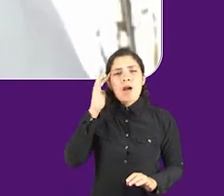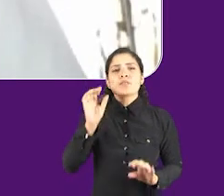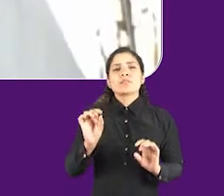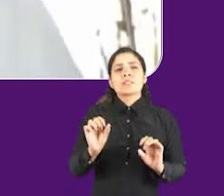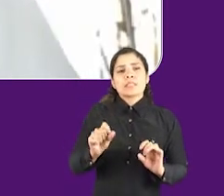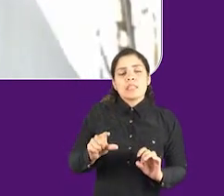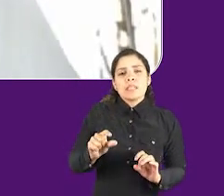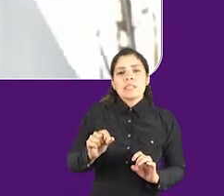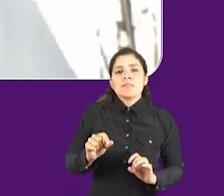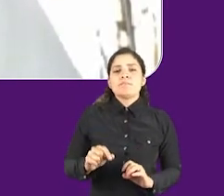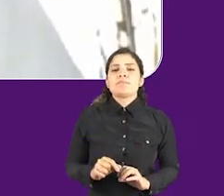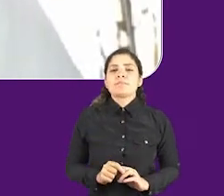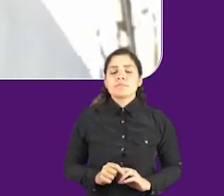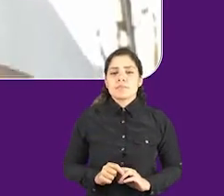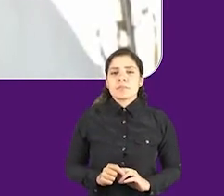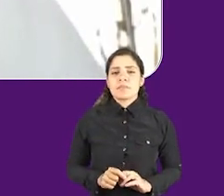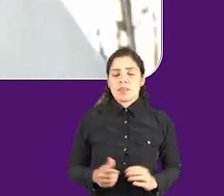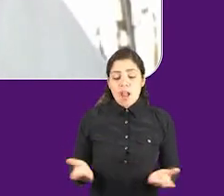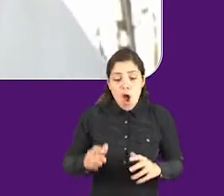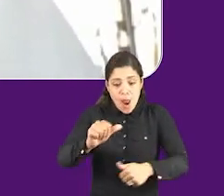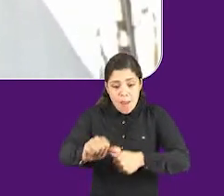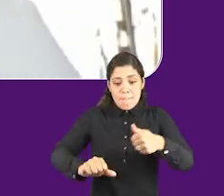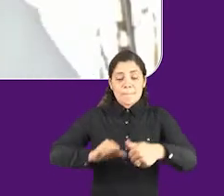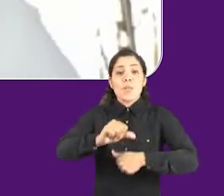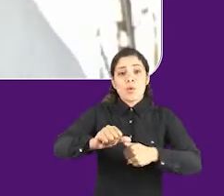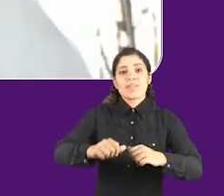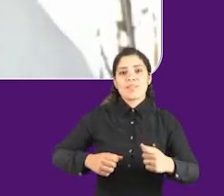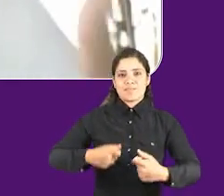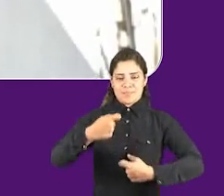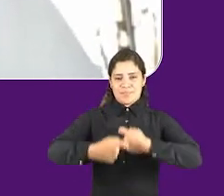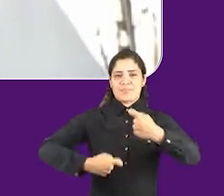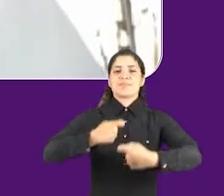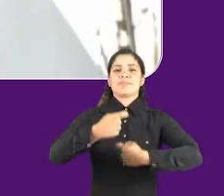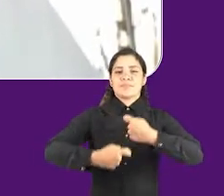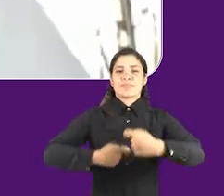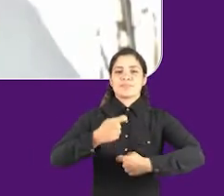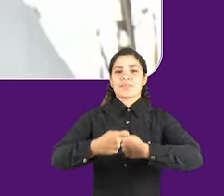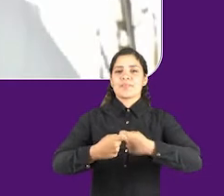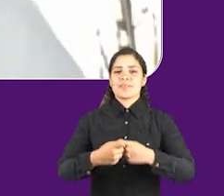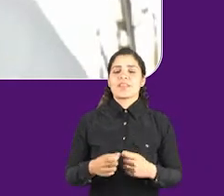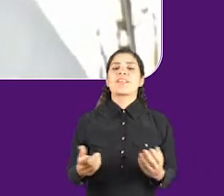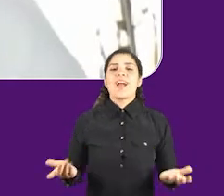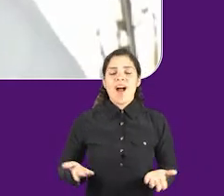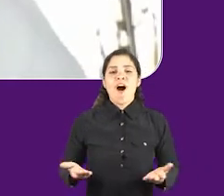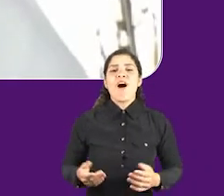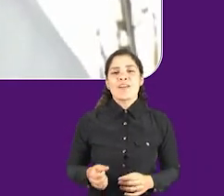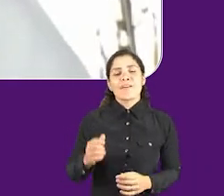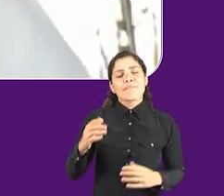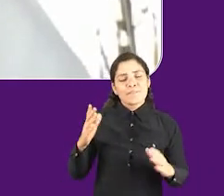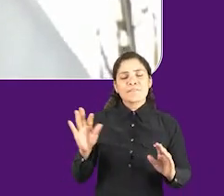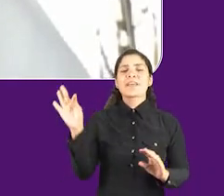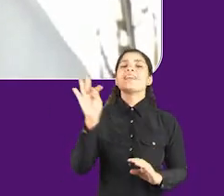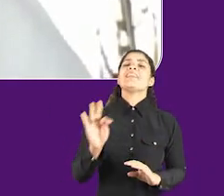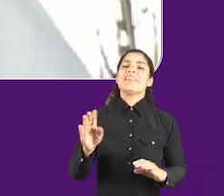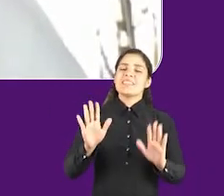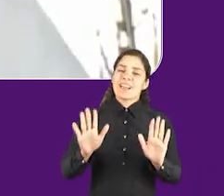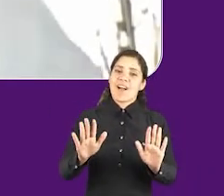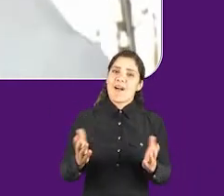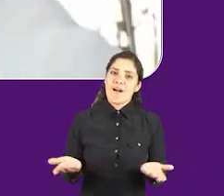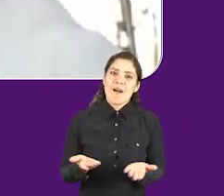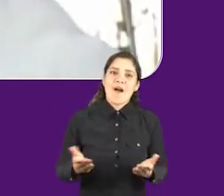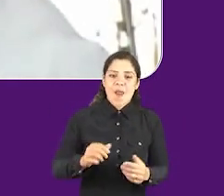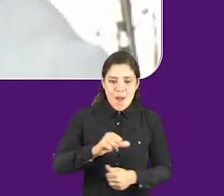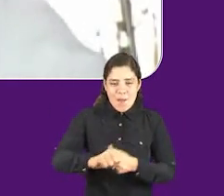felizmente ou infelizmente vamos ter que novo ainda mais rapidamente sua maneira mais aberta copiando com